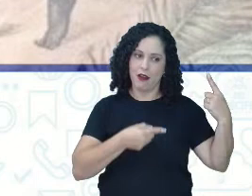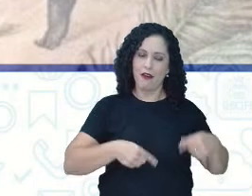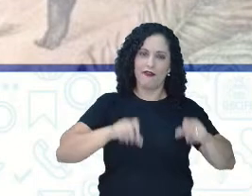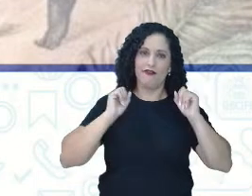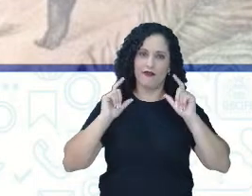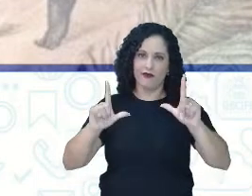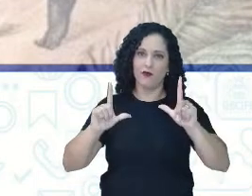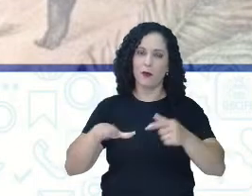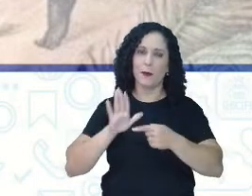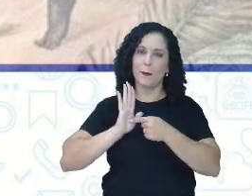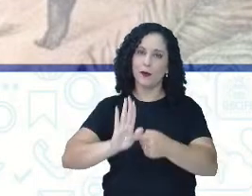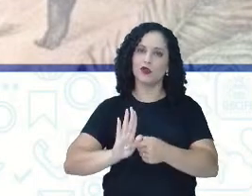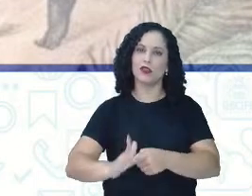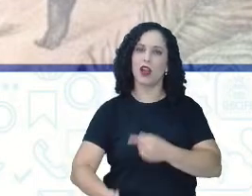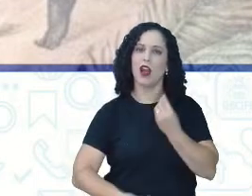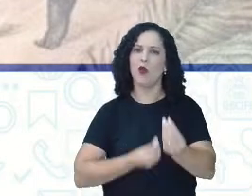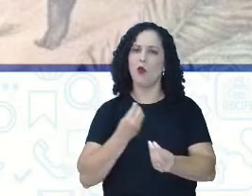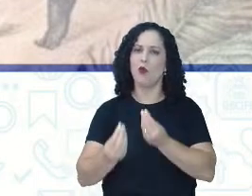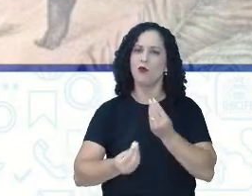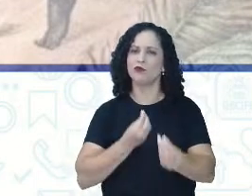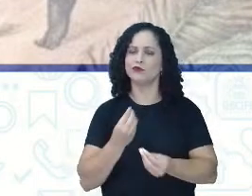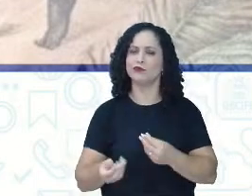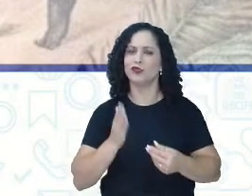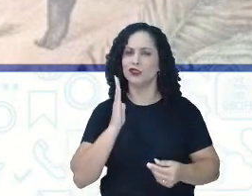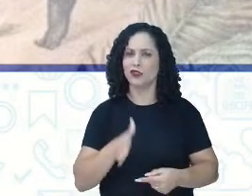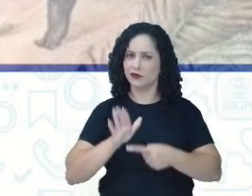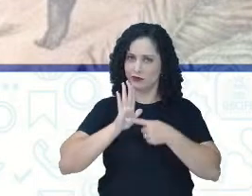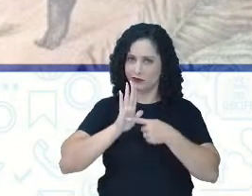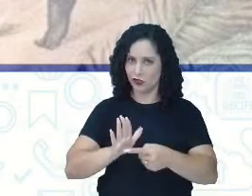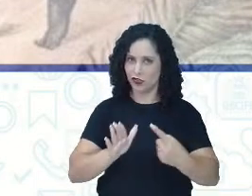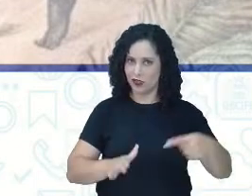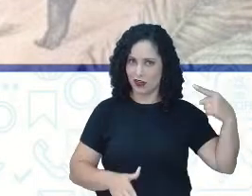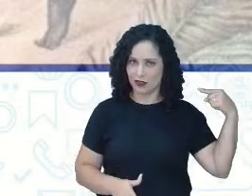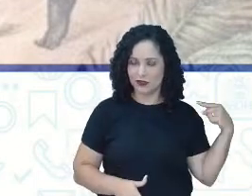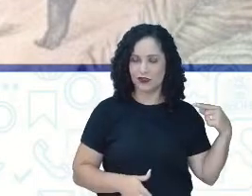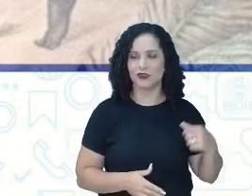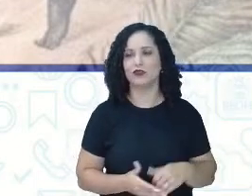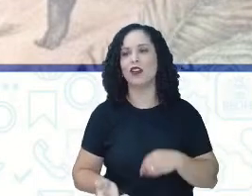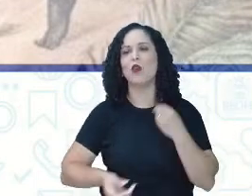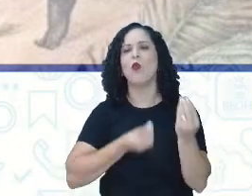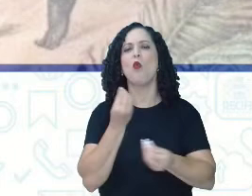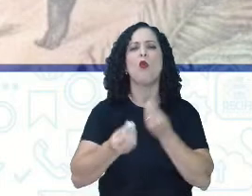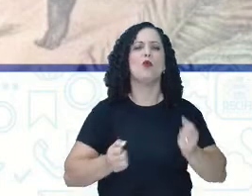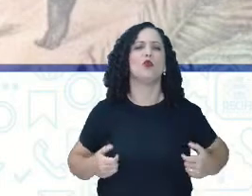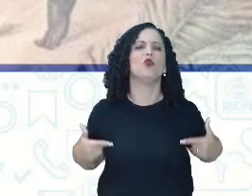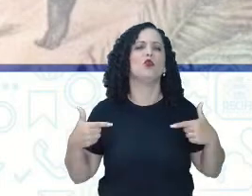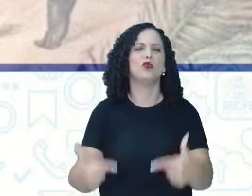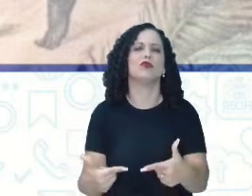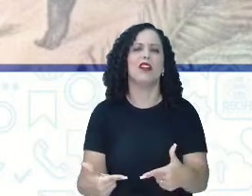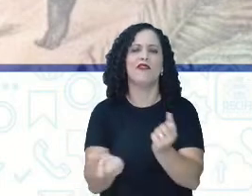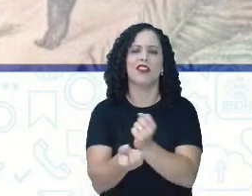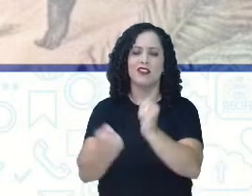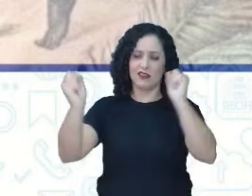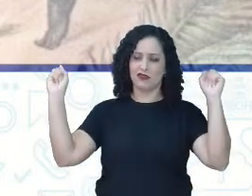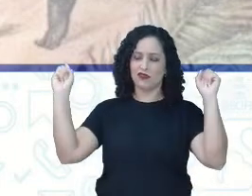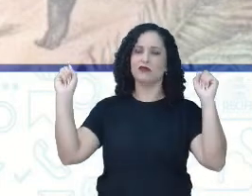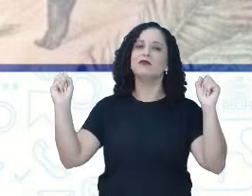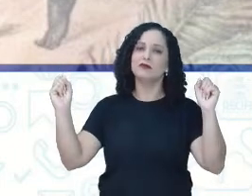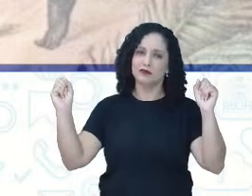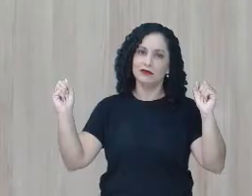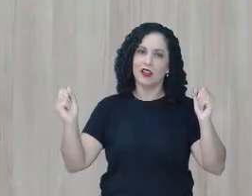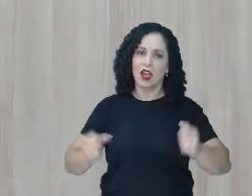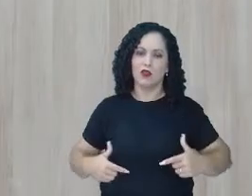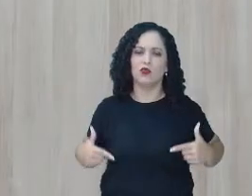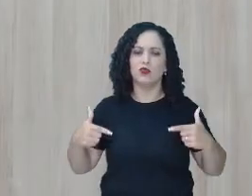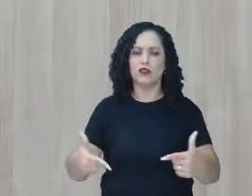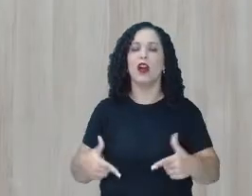Então, retomando uma questão que eu já trouxe para vocês. Tá? Como é que se lutava contra a escravidão? O que a gente percebe